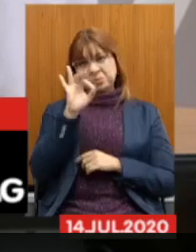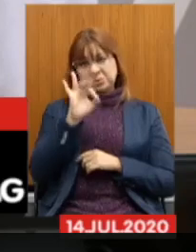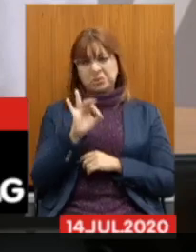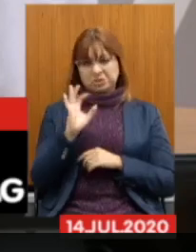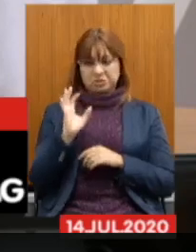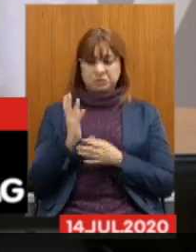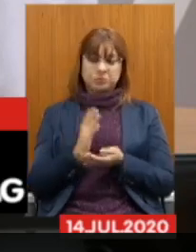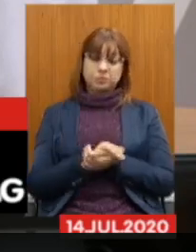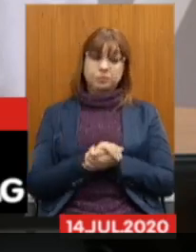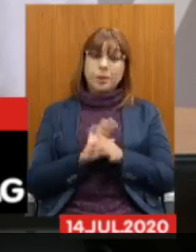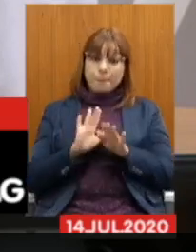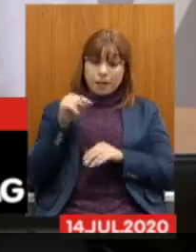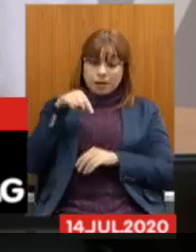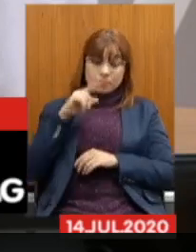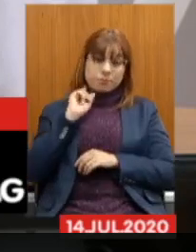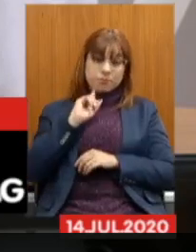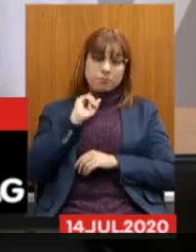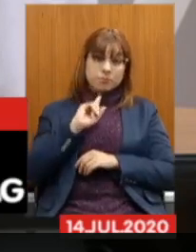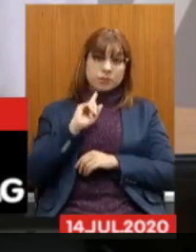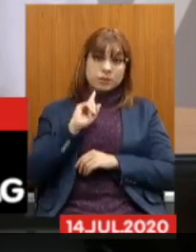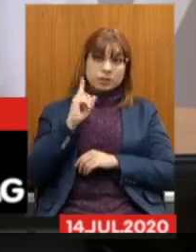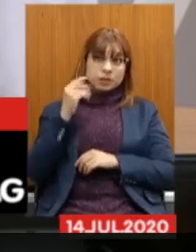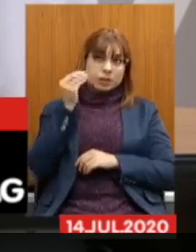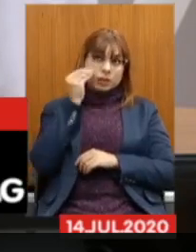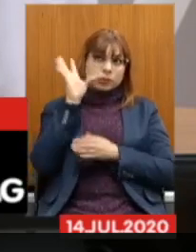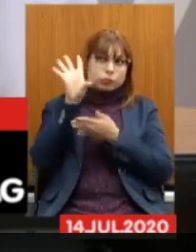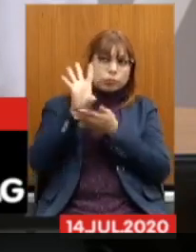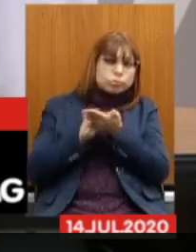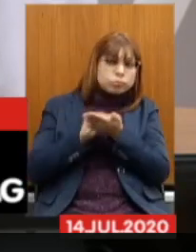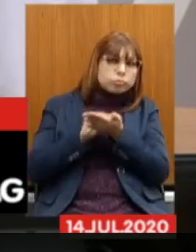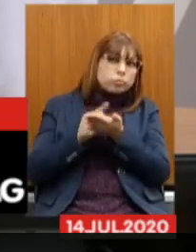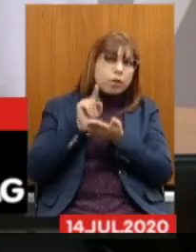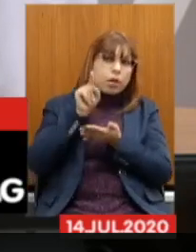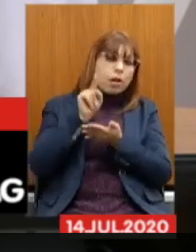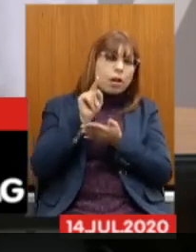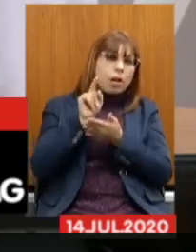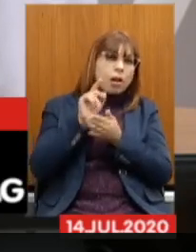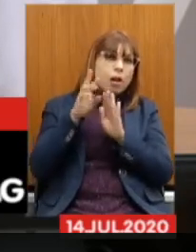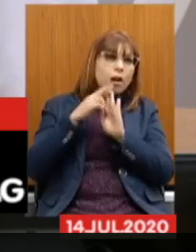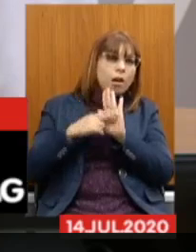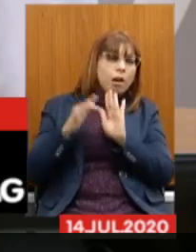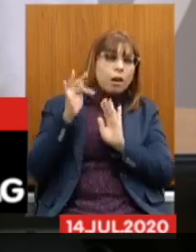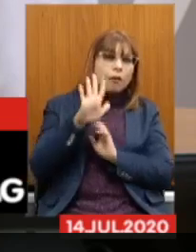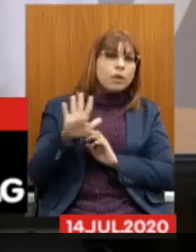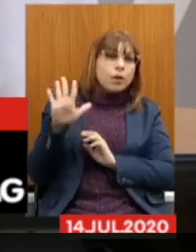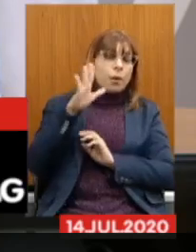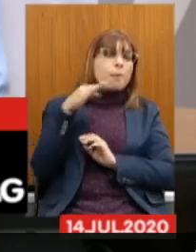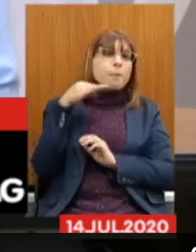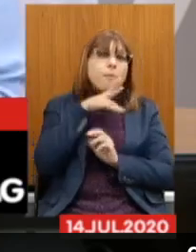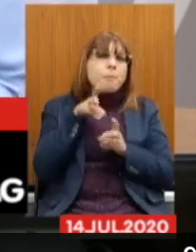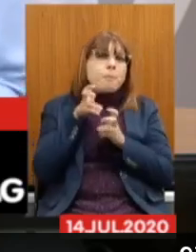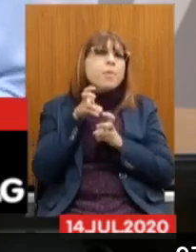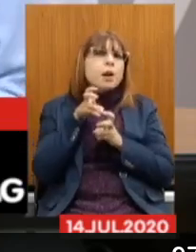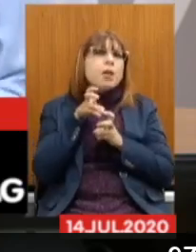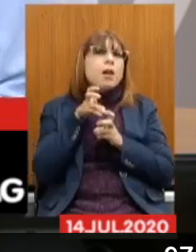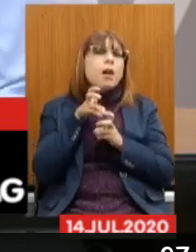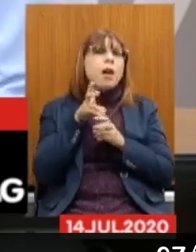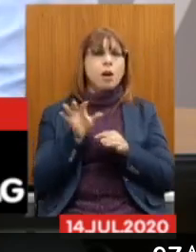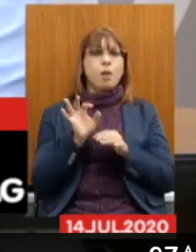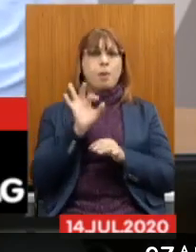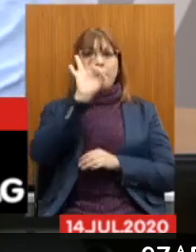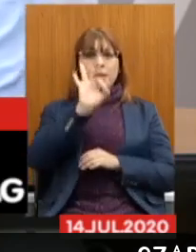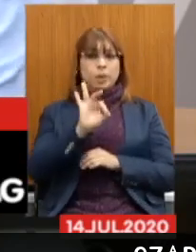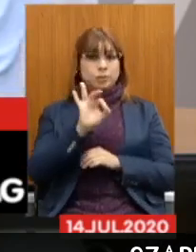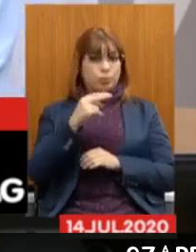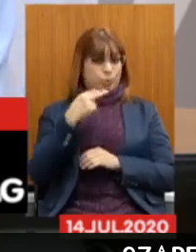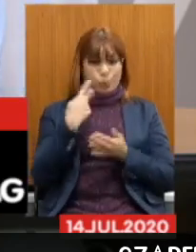em Minas, quando se optou em copiar o modelo federal, verificou-se que os percentuais federais não podiam ser aplicados aqui em Minas